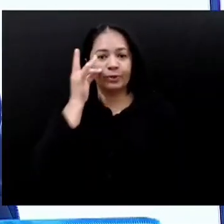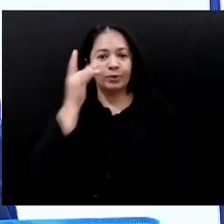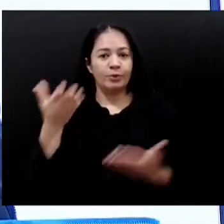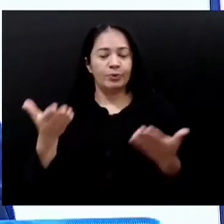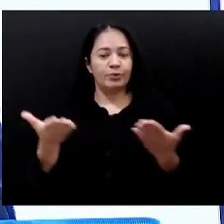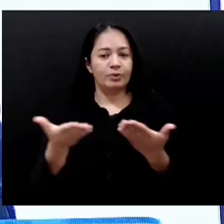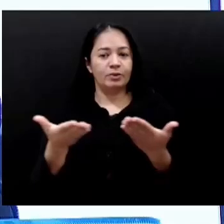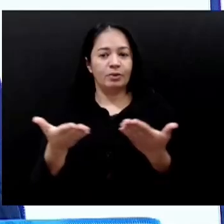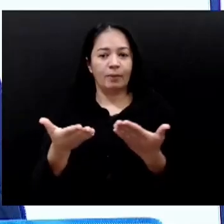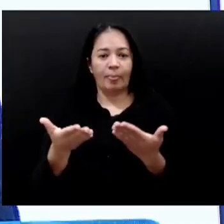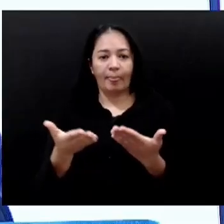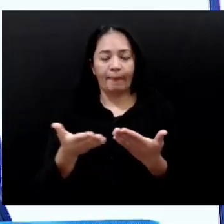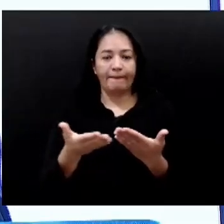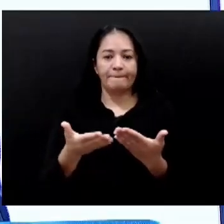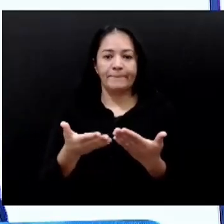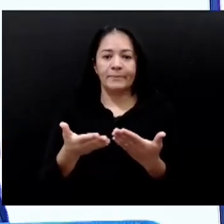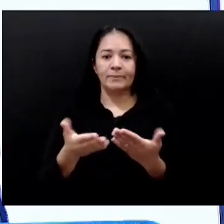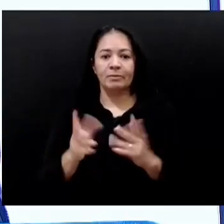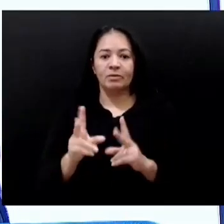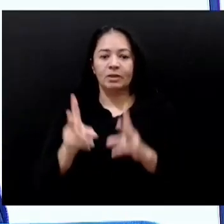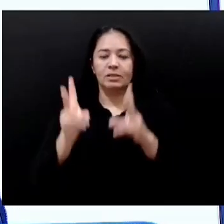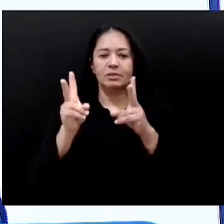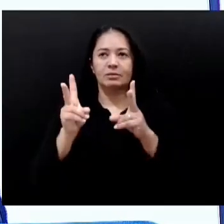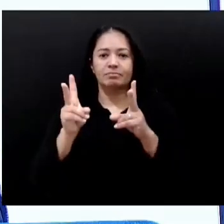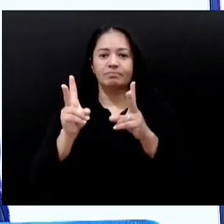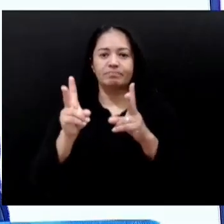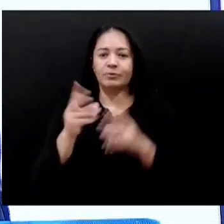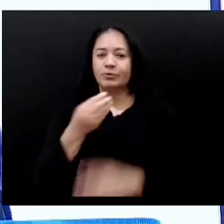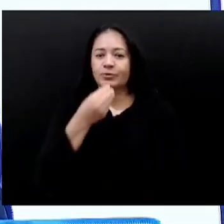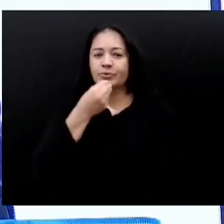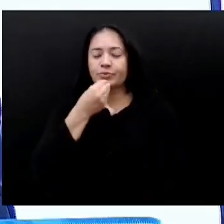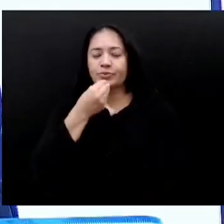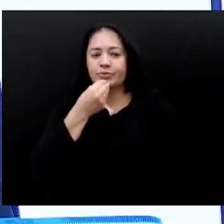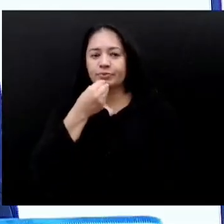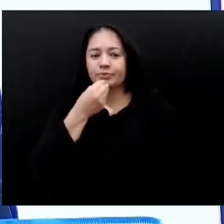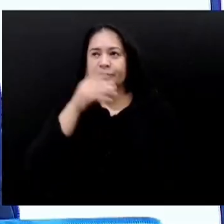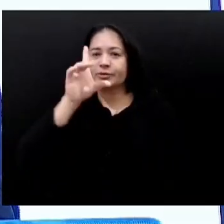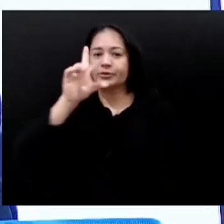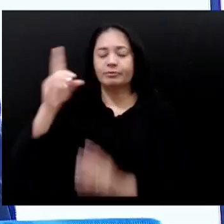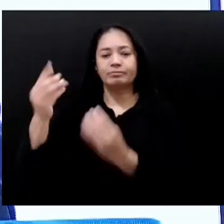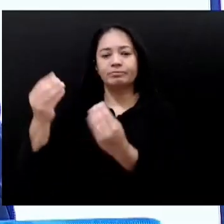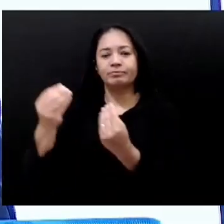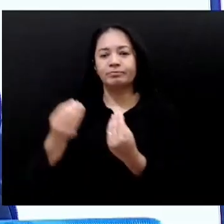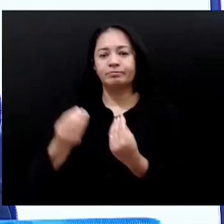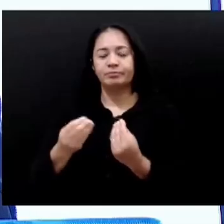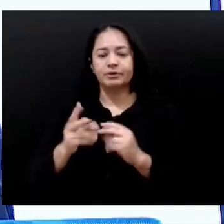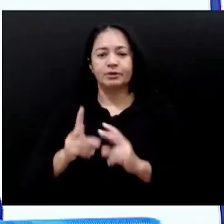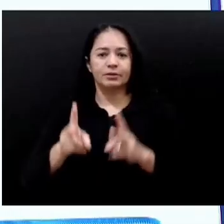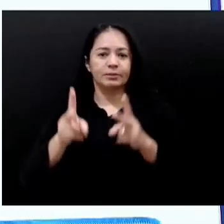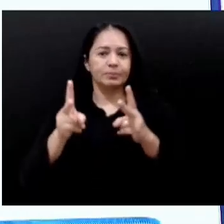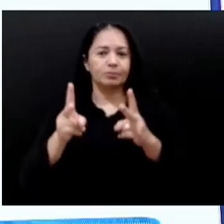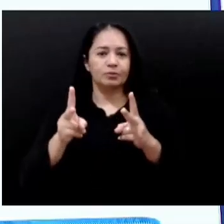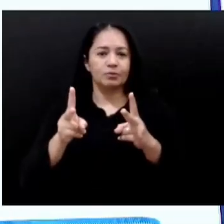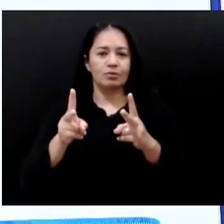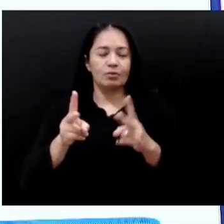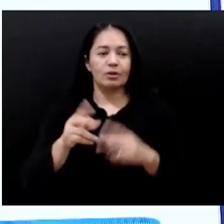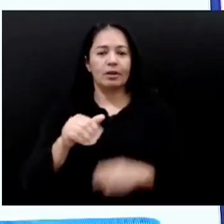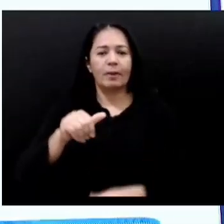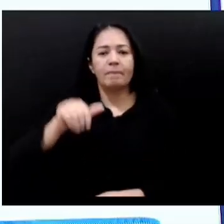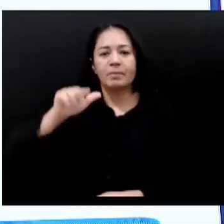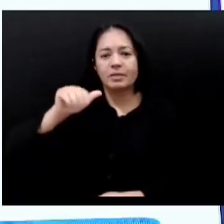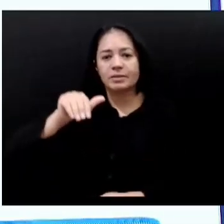É sempre uma oportunidade que Ele tem dado para a gente constantemente e cada vez mais com um